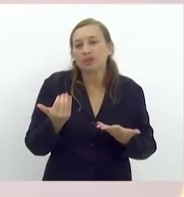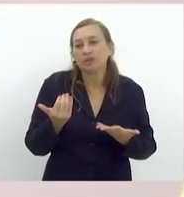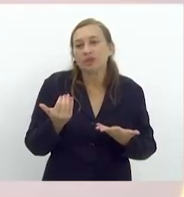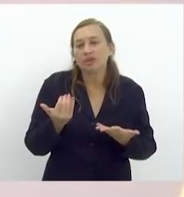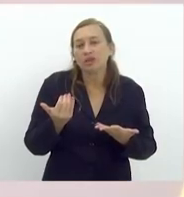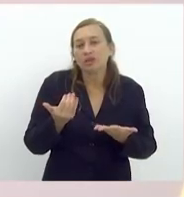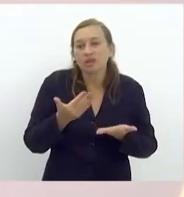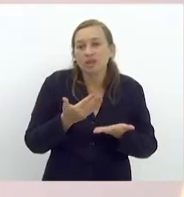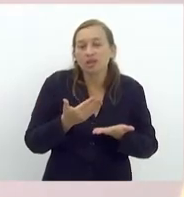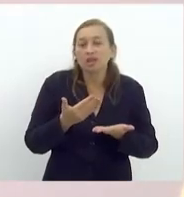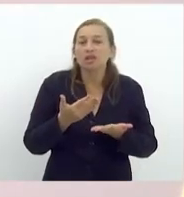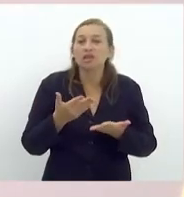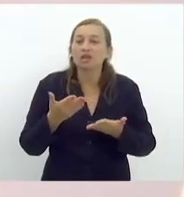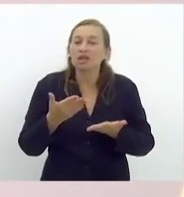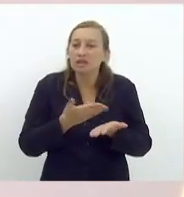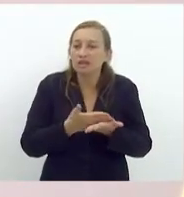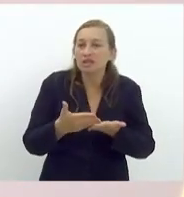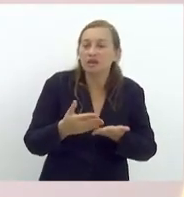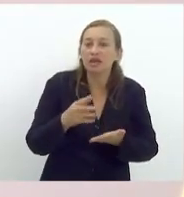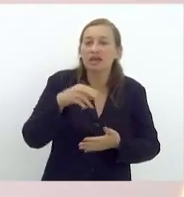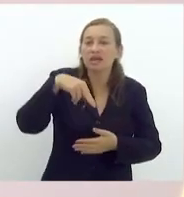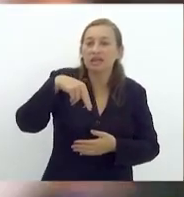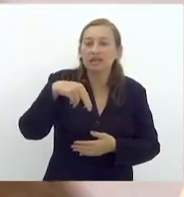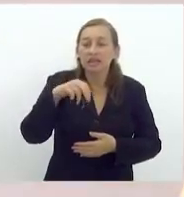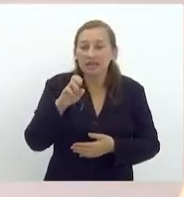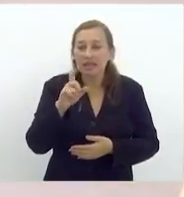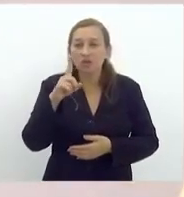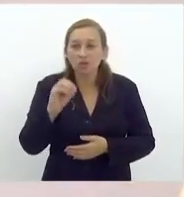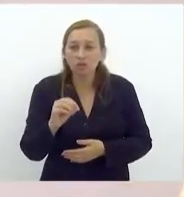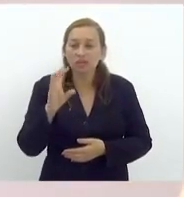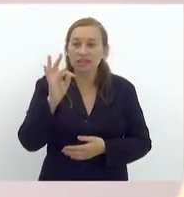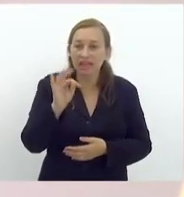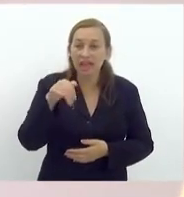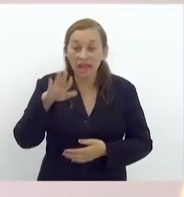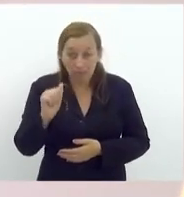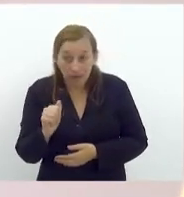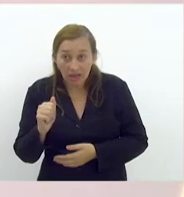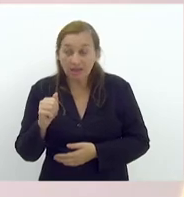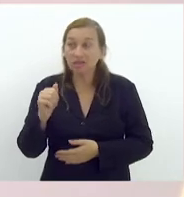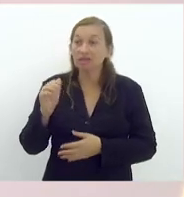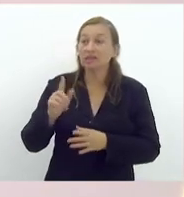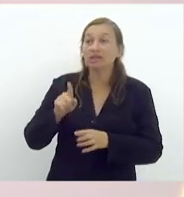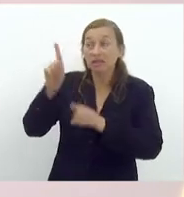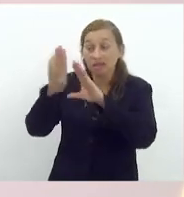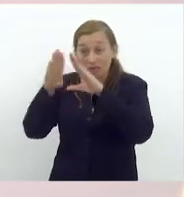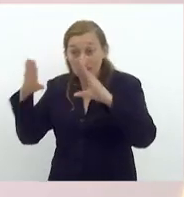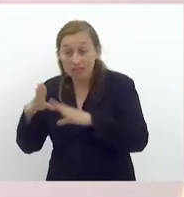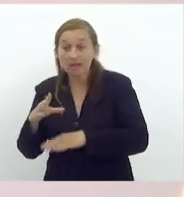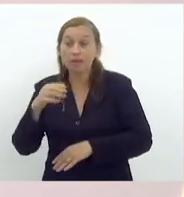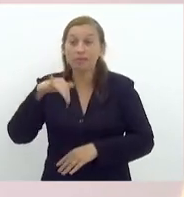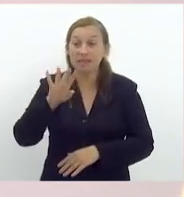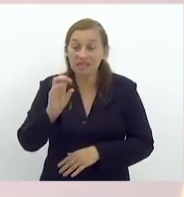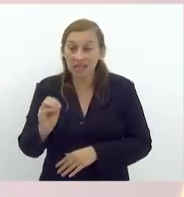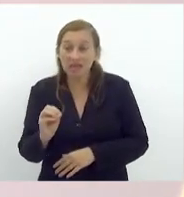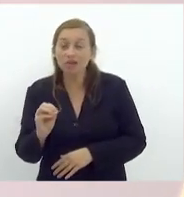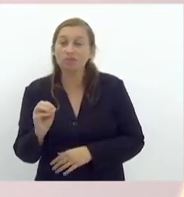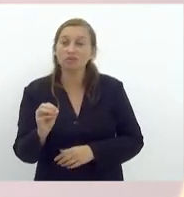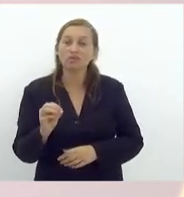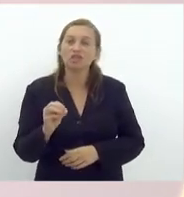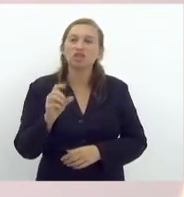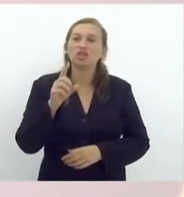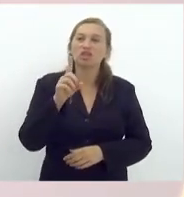Bonde do hip hop né que foi o nego tema sacou que já tá lá em cima Marcelo yuka